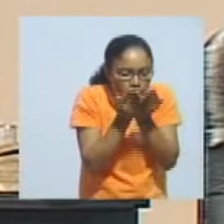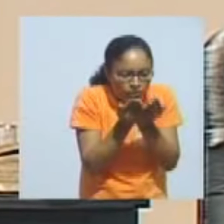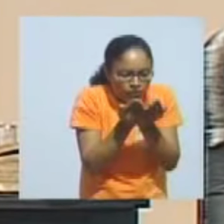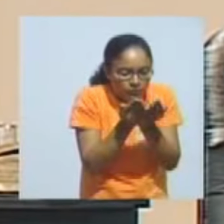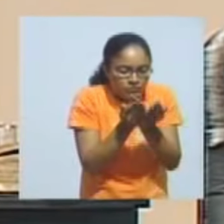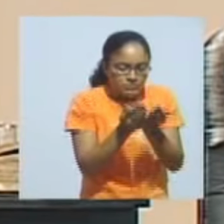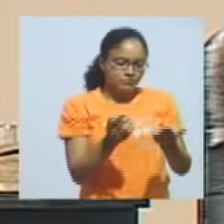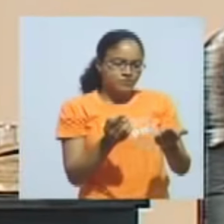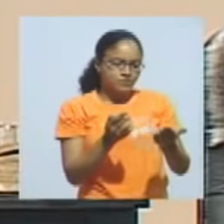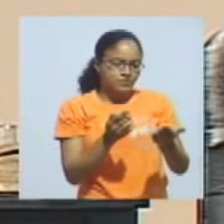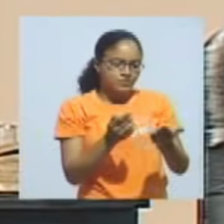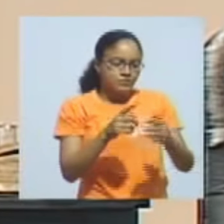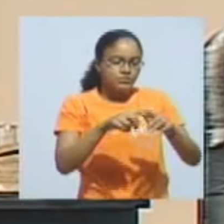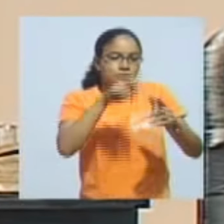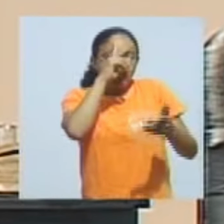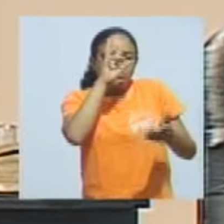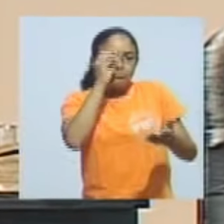Escreva.